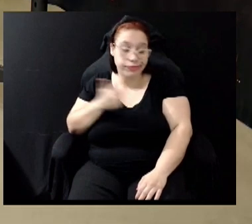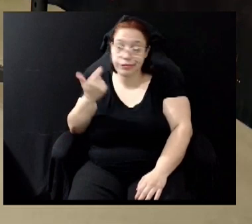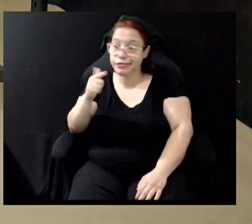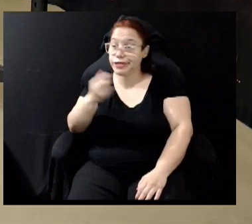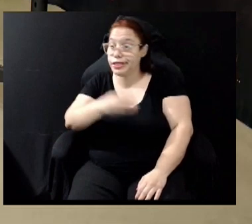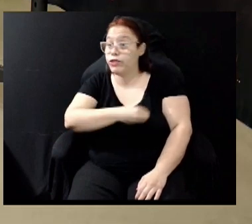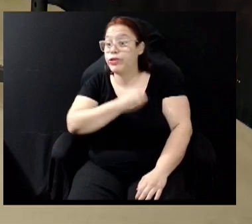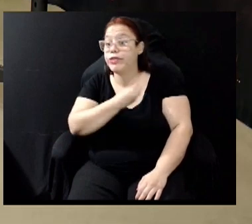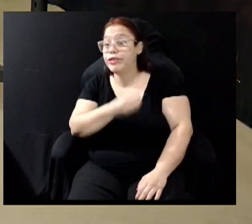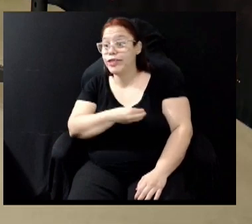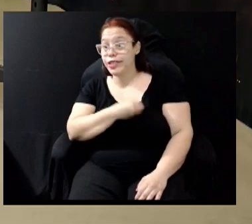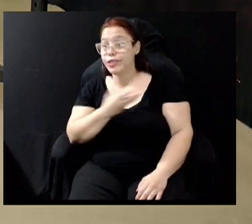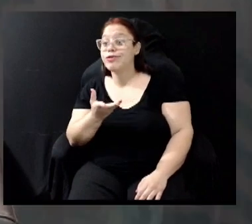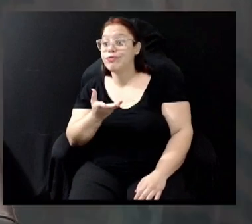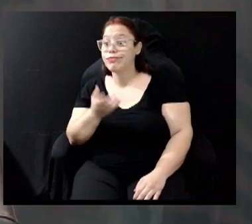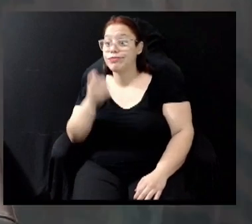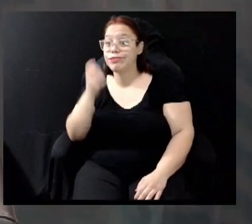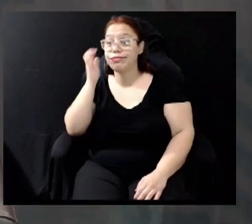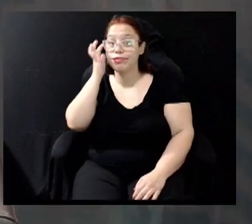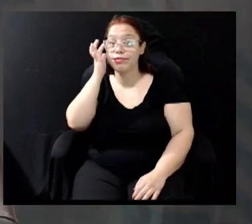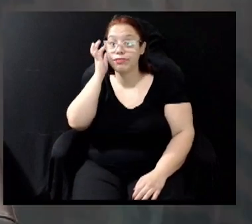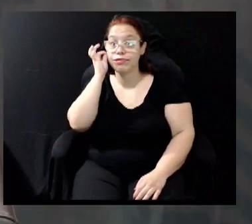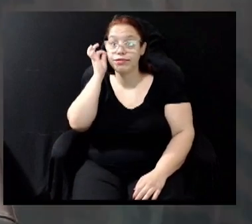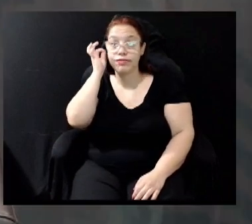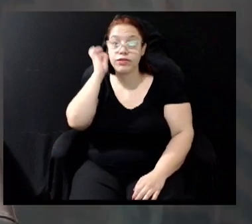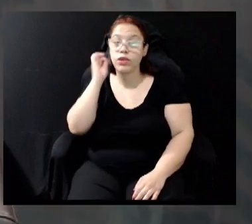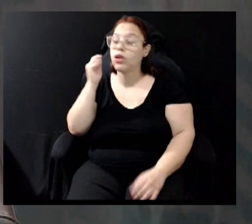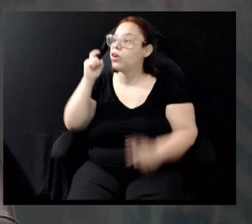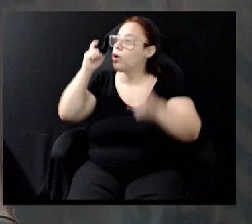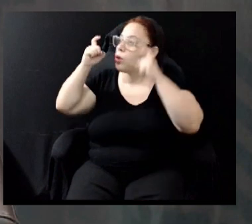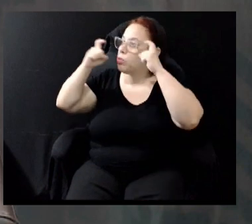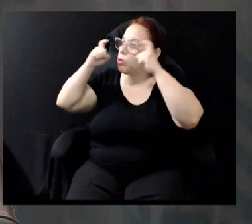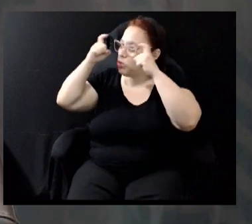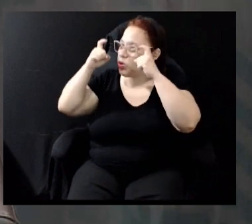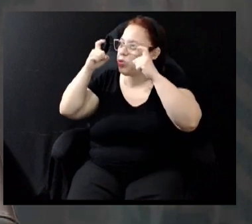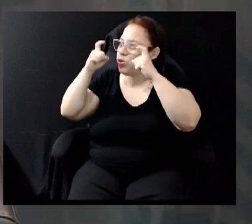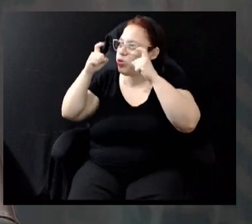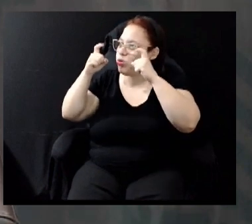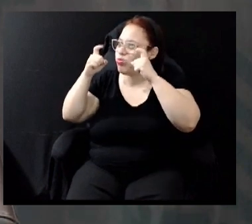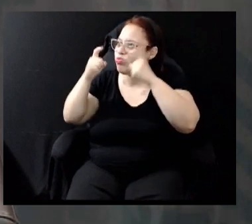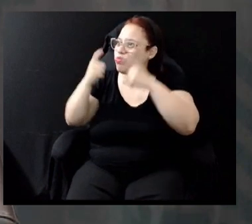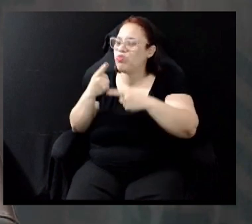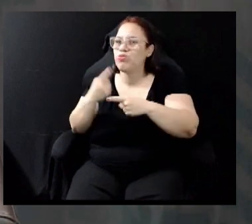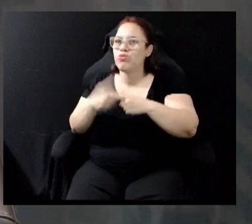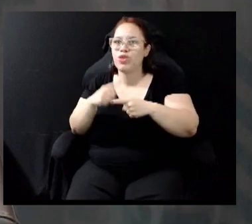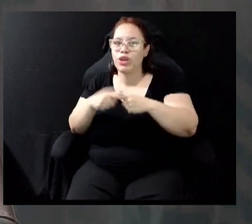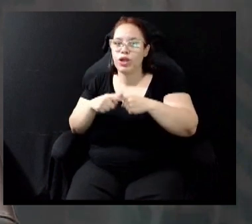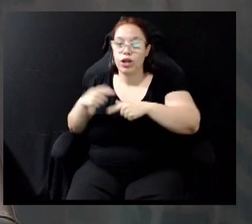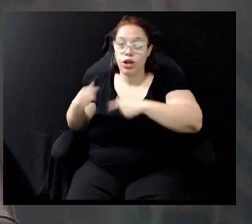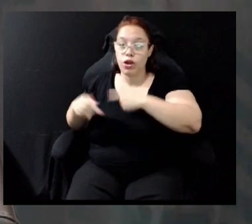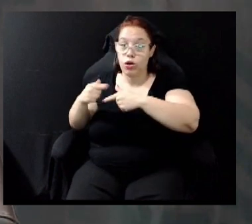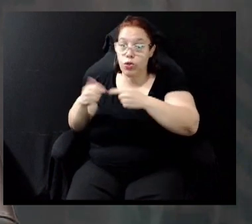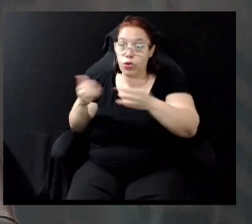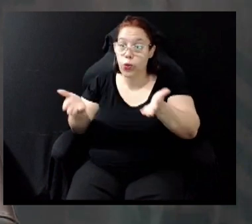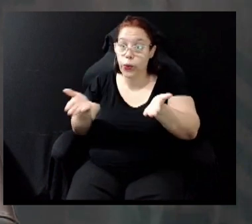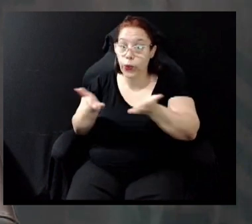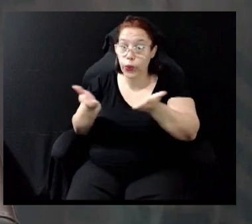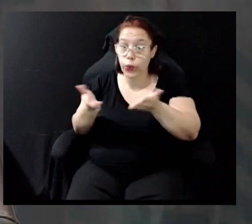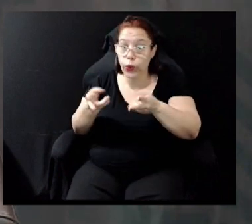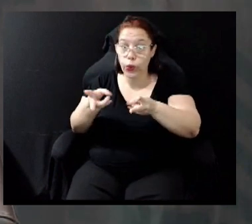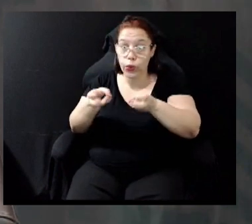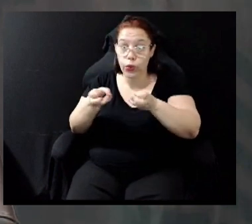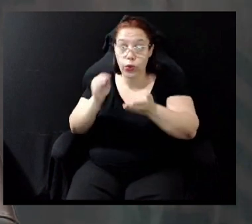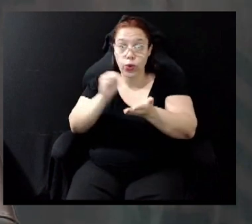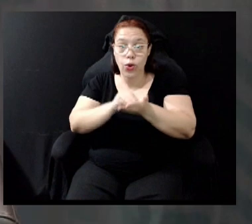né? Uhum. Eu me preocupo um pouco com isso, porque na geração atual eu estou percebendo a falta de